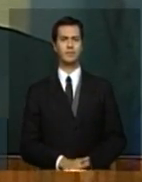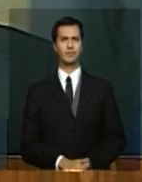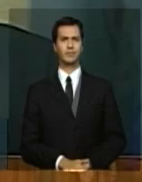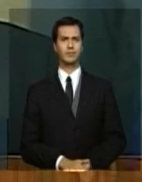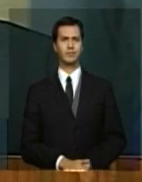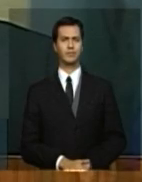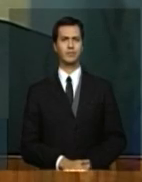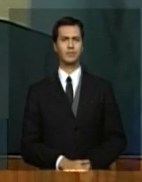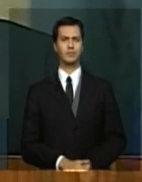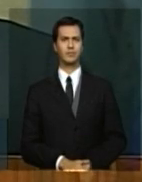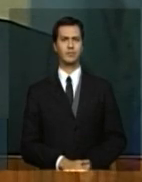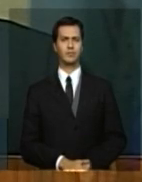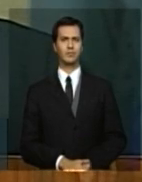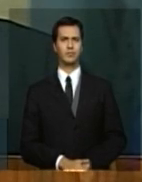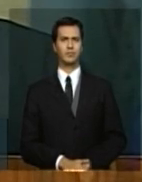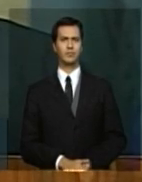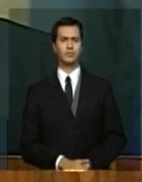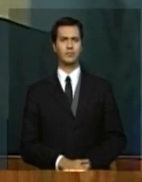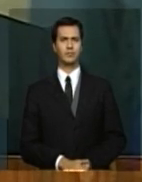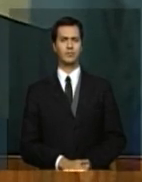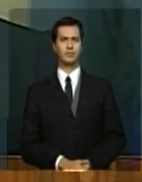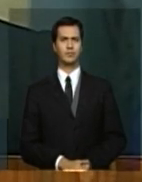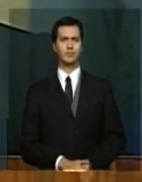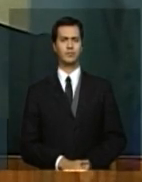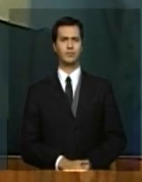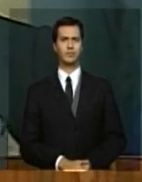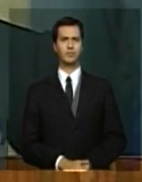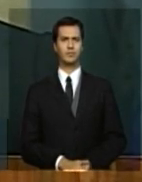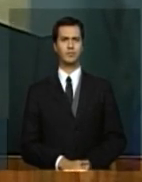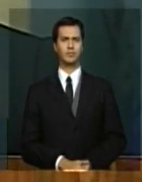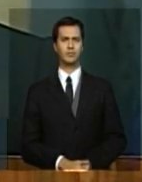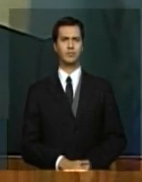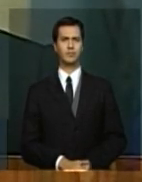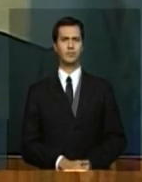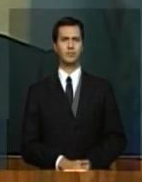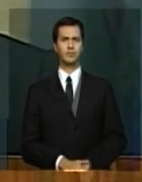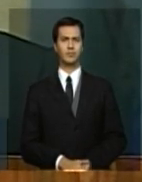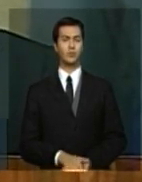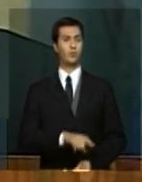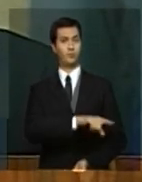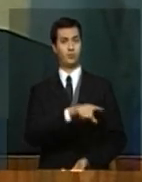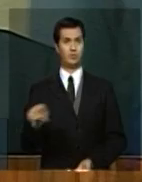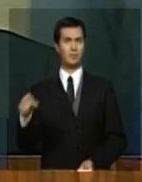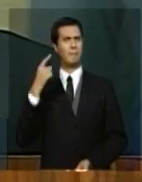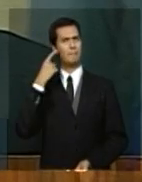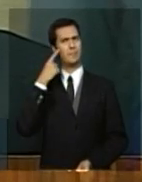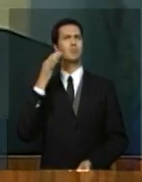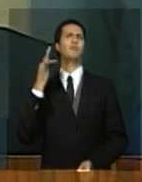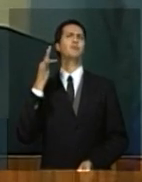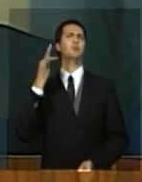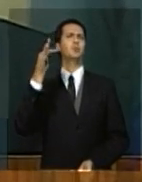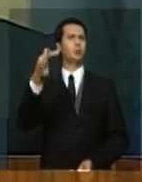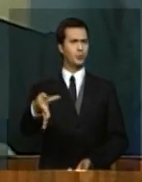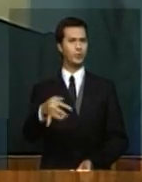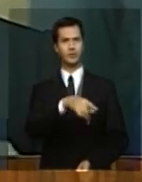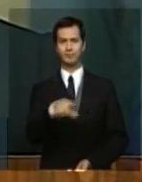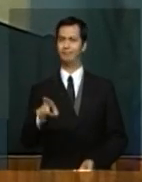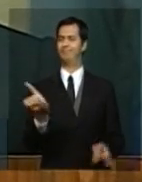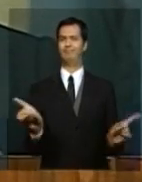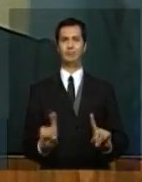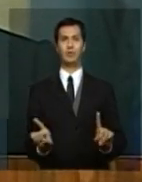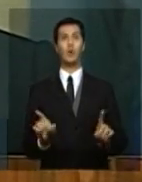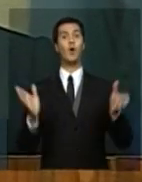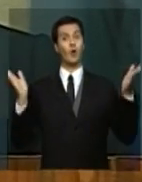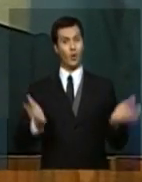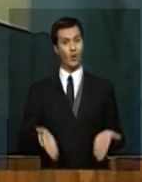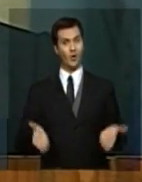coração que vocês não são o futuro do Brasil vocês são o